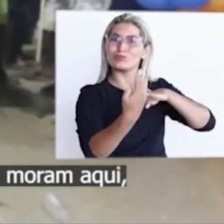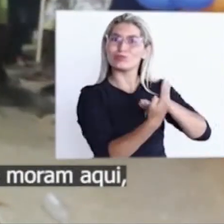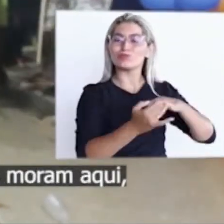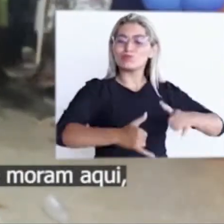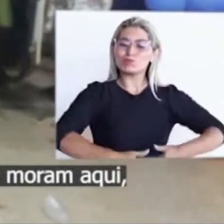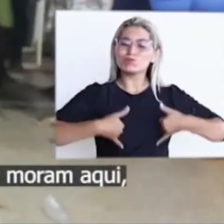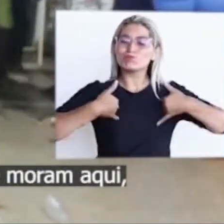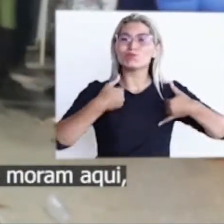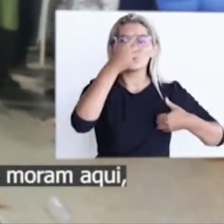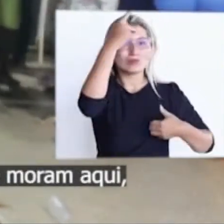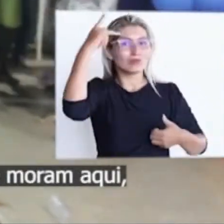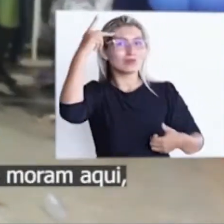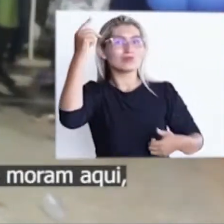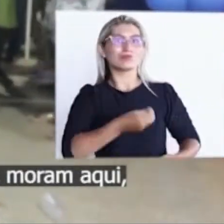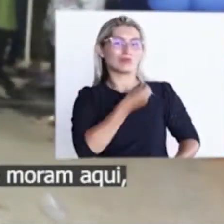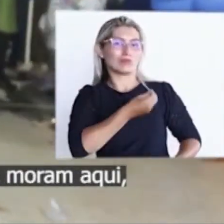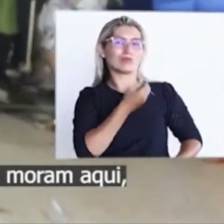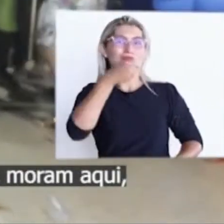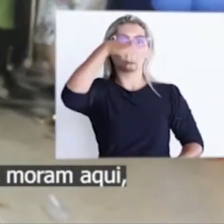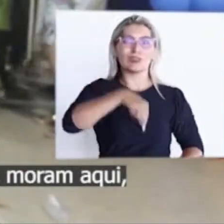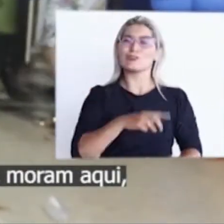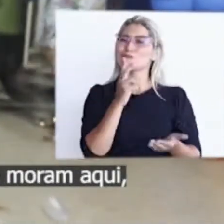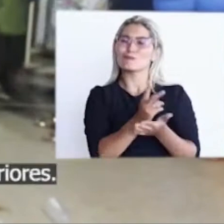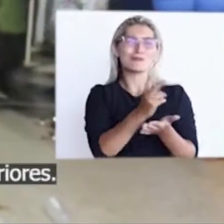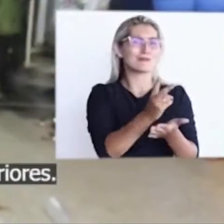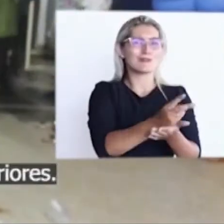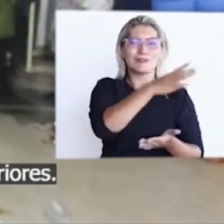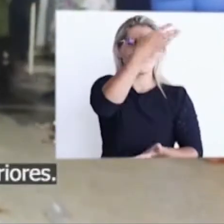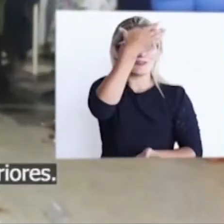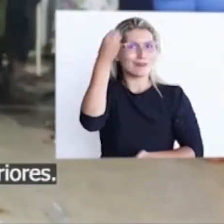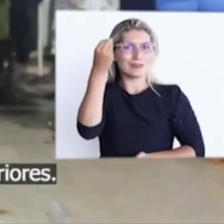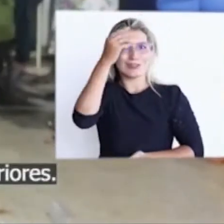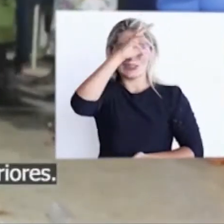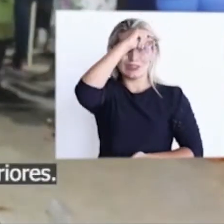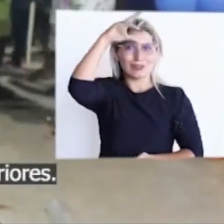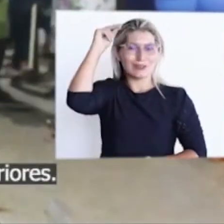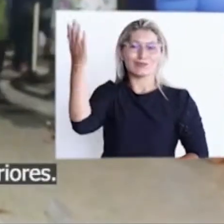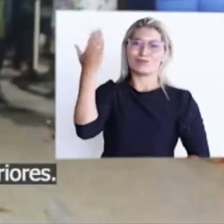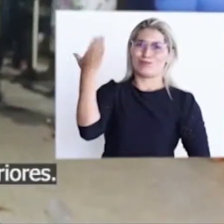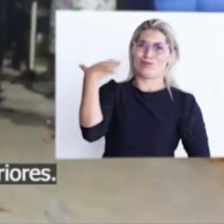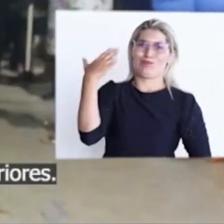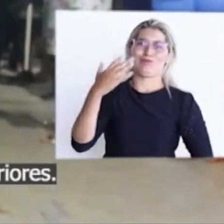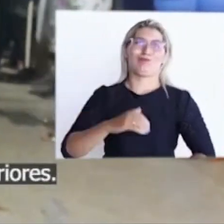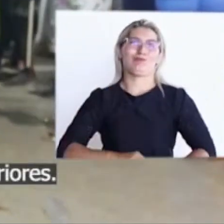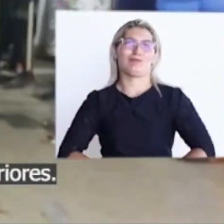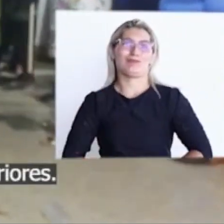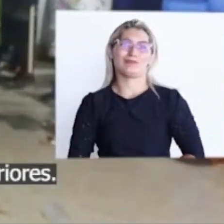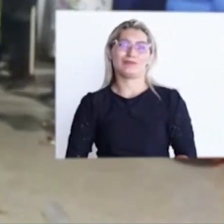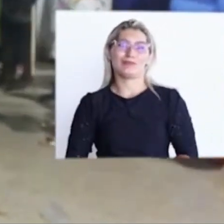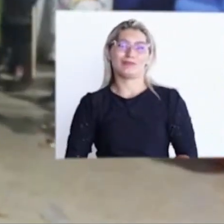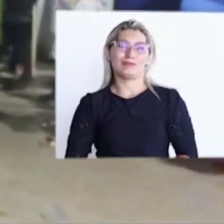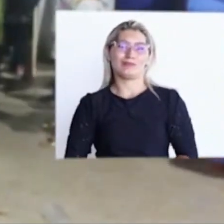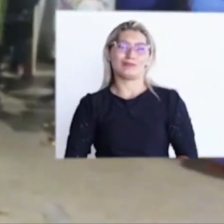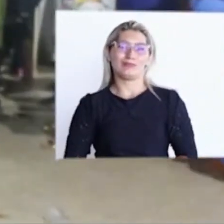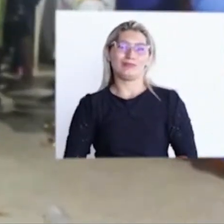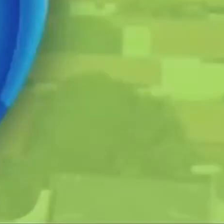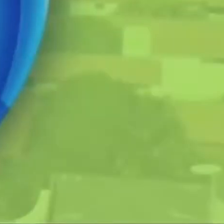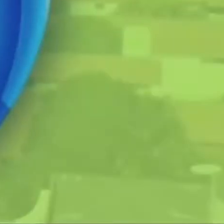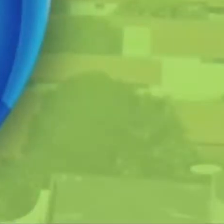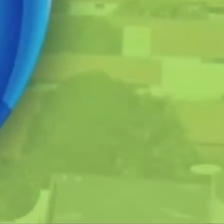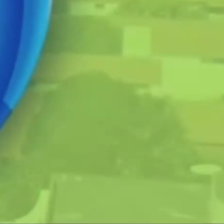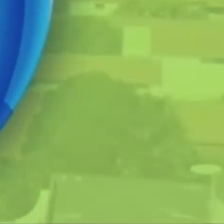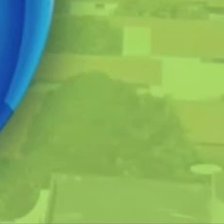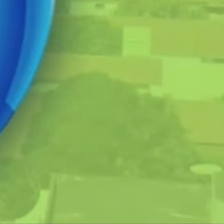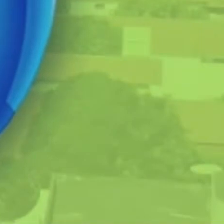esse bairro realmente dará orgulho para as pessoas que moram aqui e que sempre foi esquecido pelas gestões anteriores.